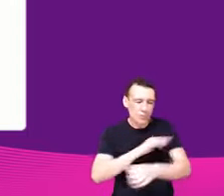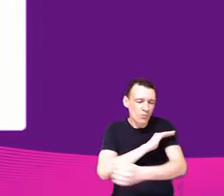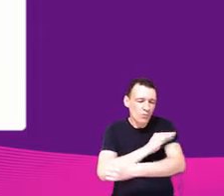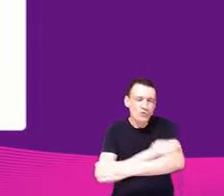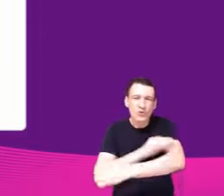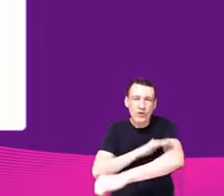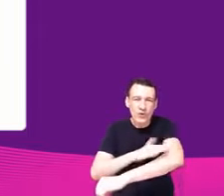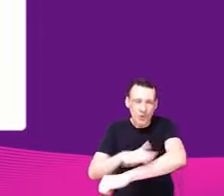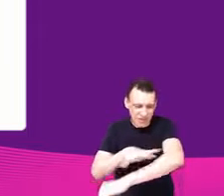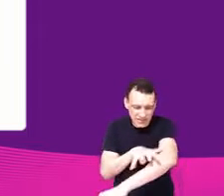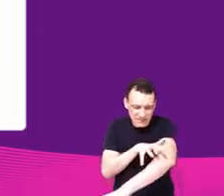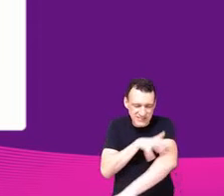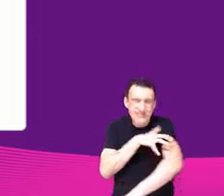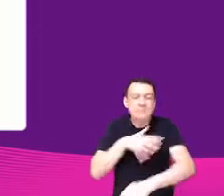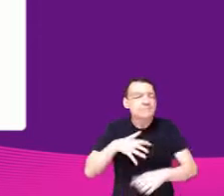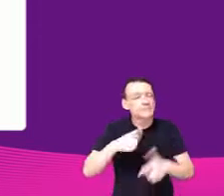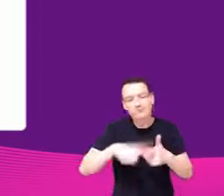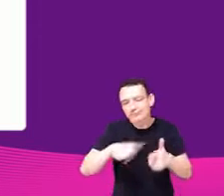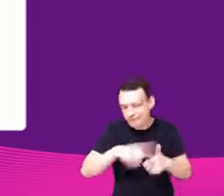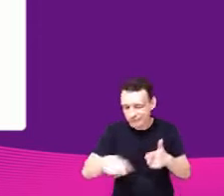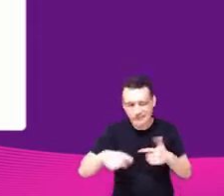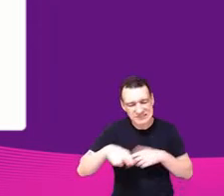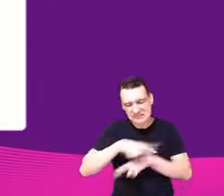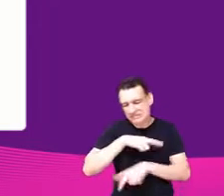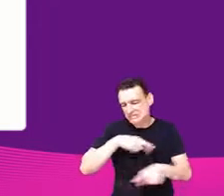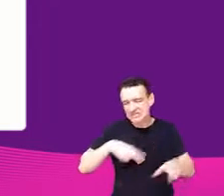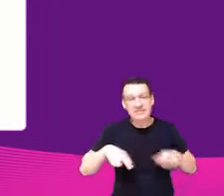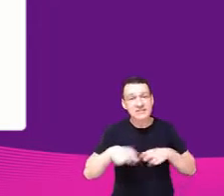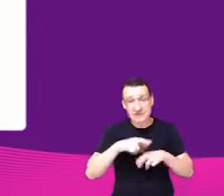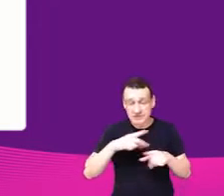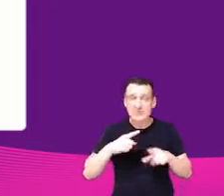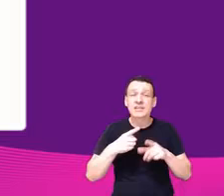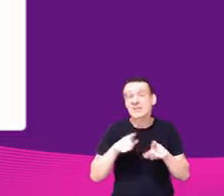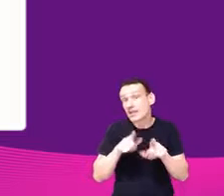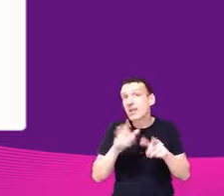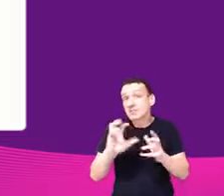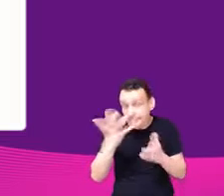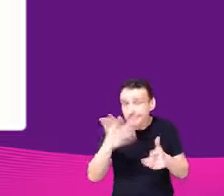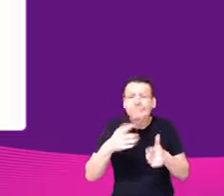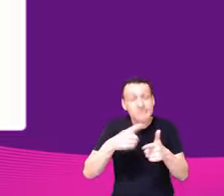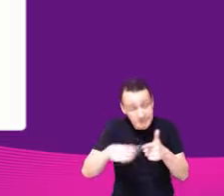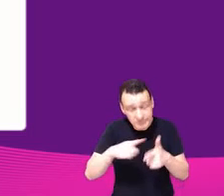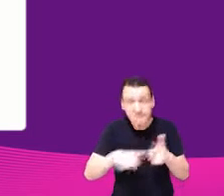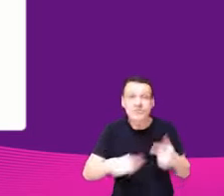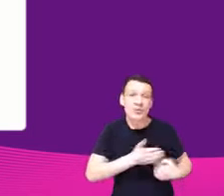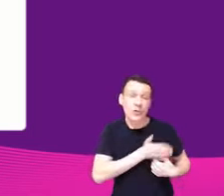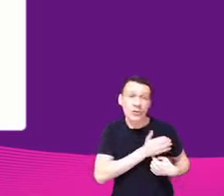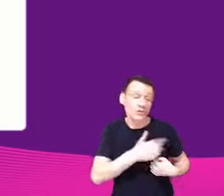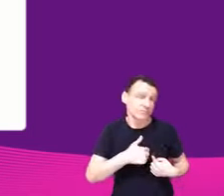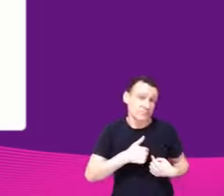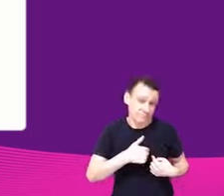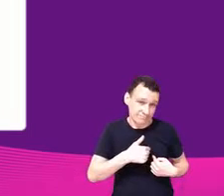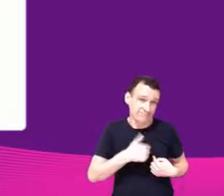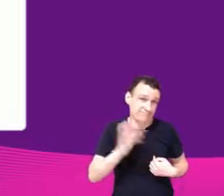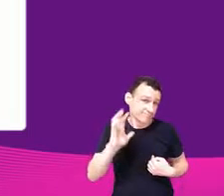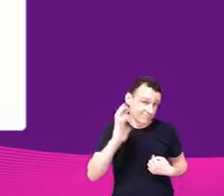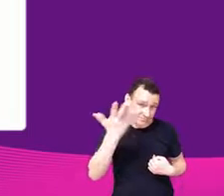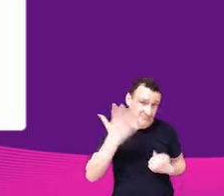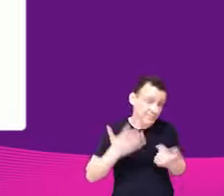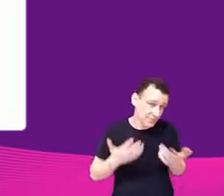na estrutura e função cardíaca e vascular do organismo, acelerando de novo o risco